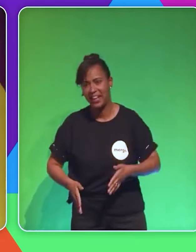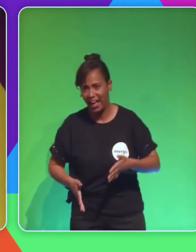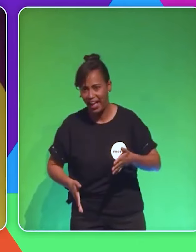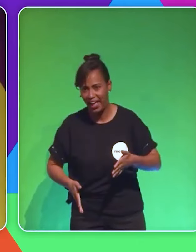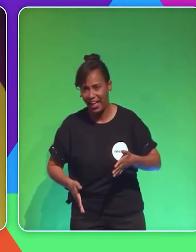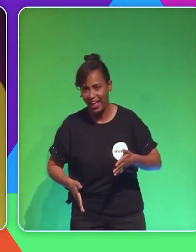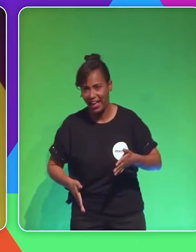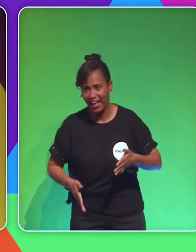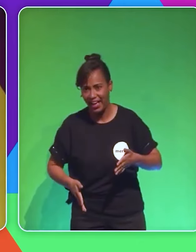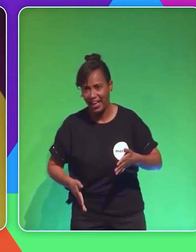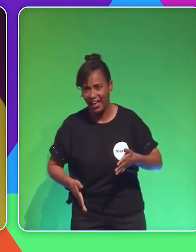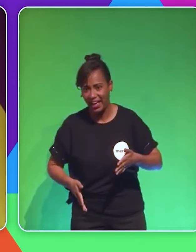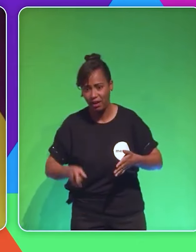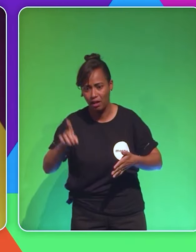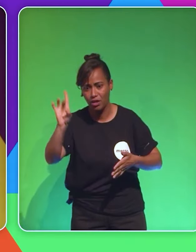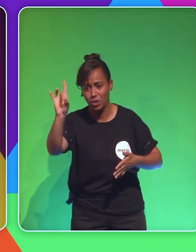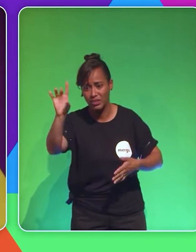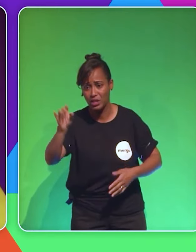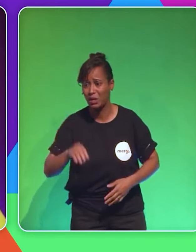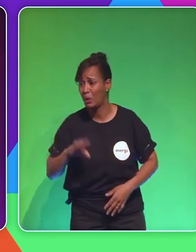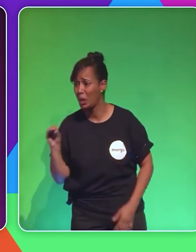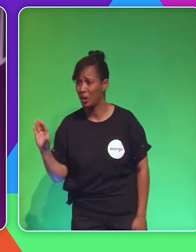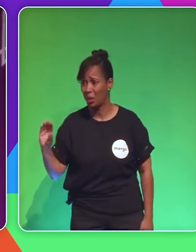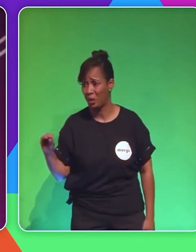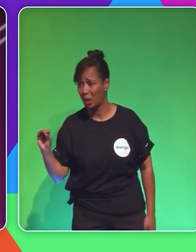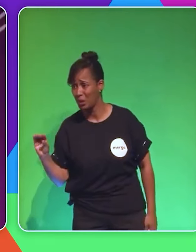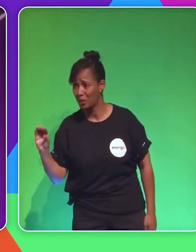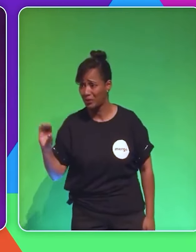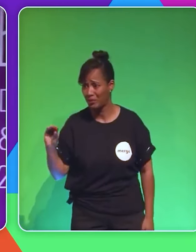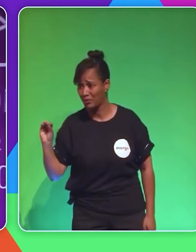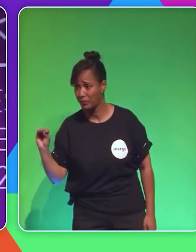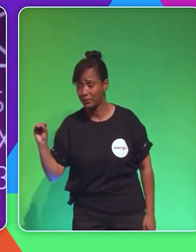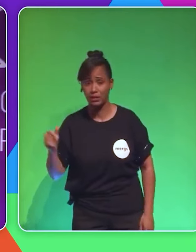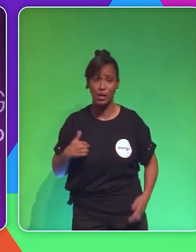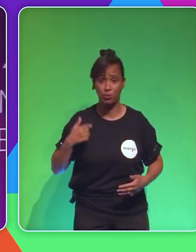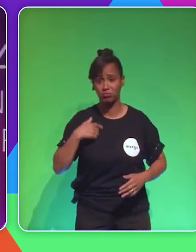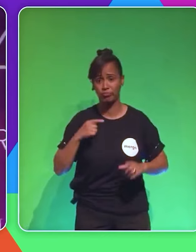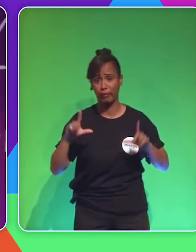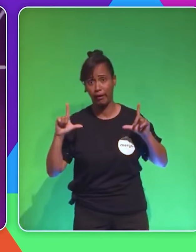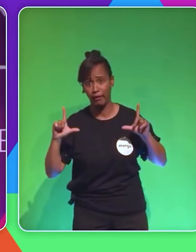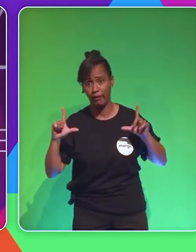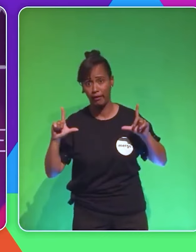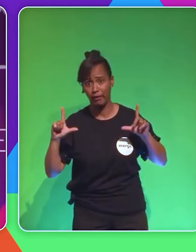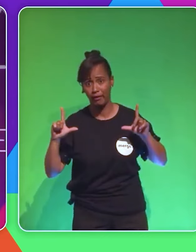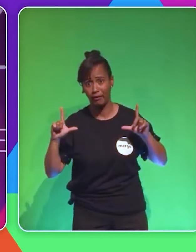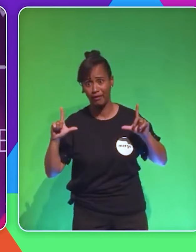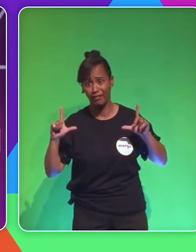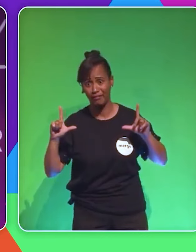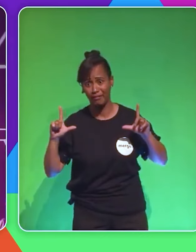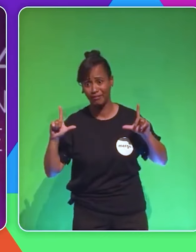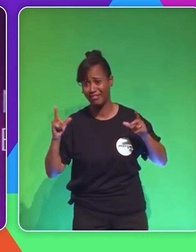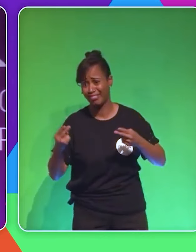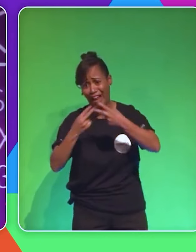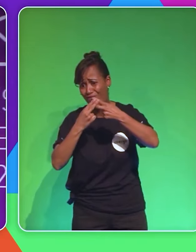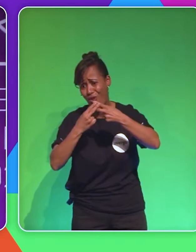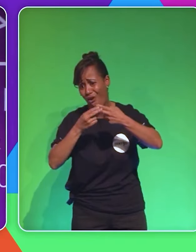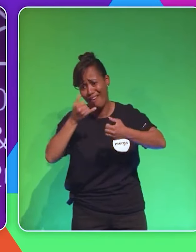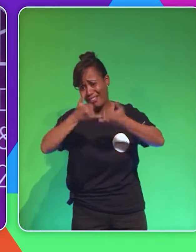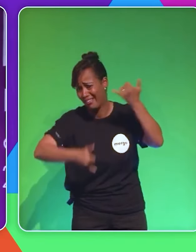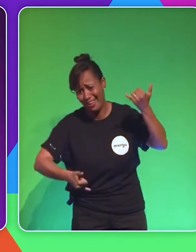teve que segurar a Live sozinho né o pessoal David morreu não era a zica Depois tem uma outra